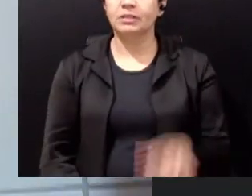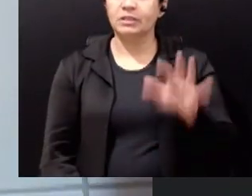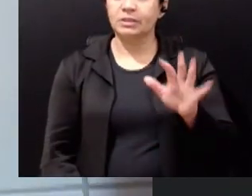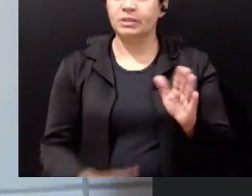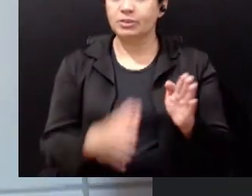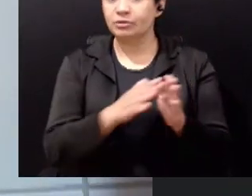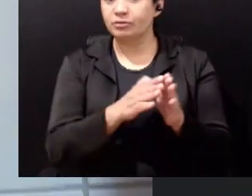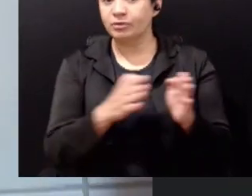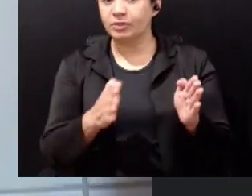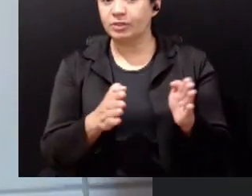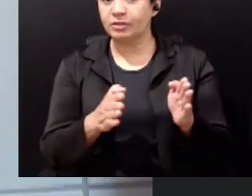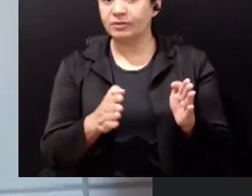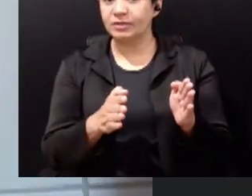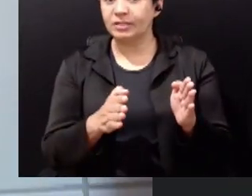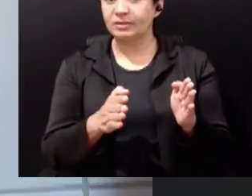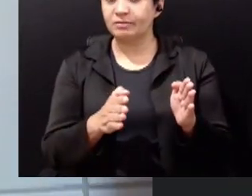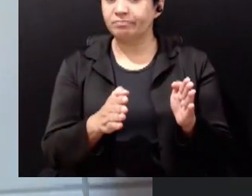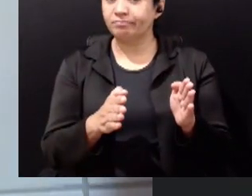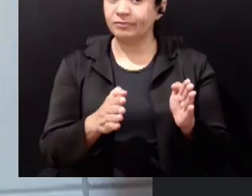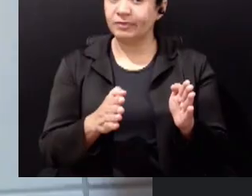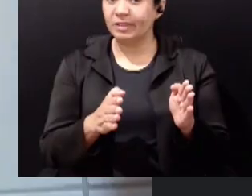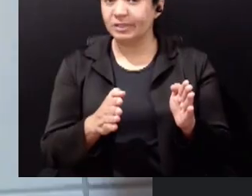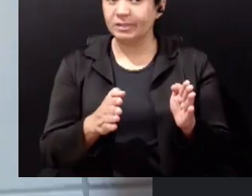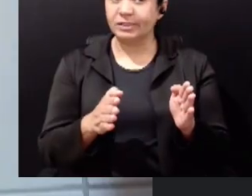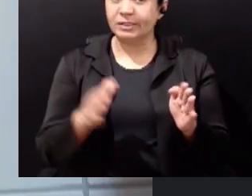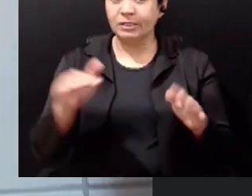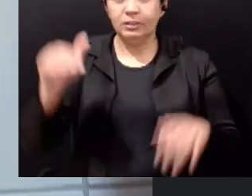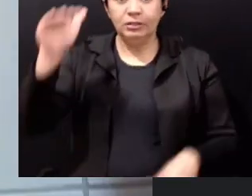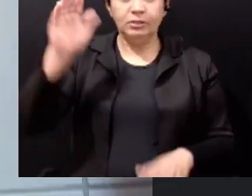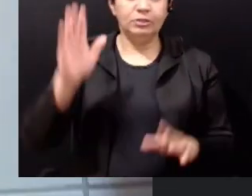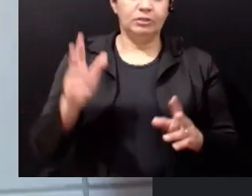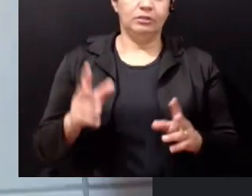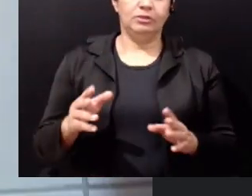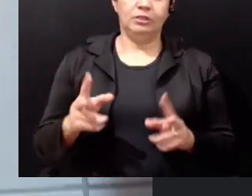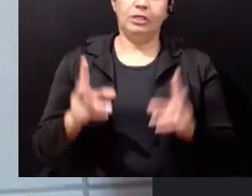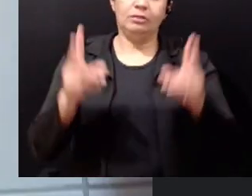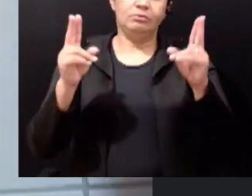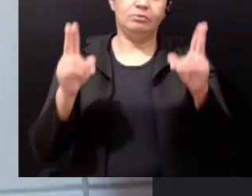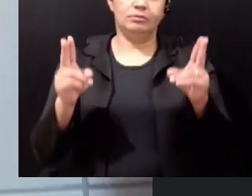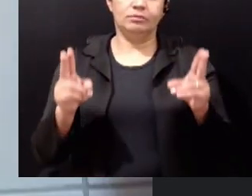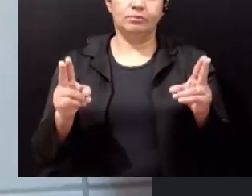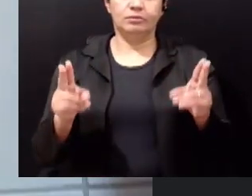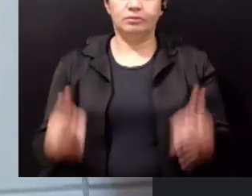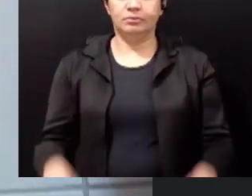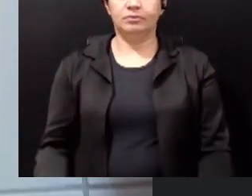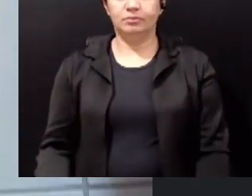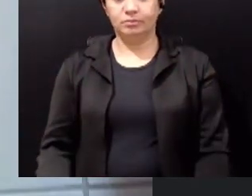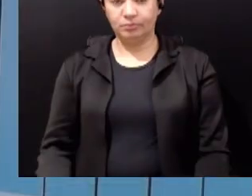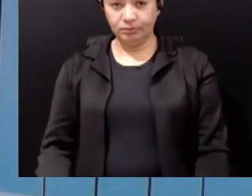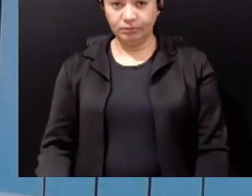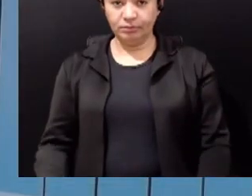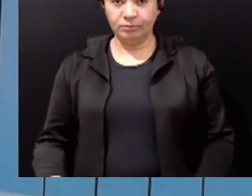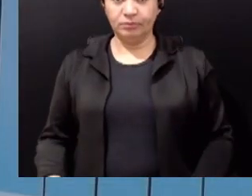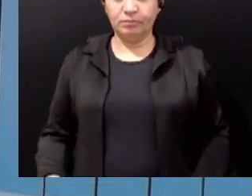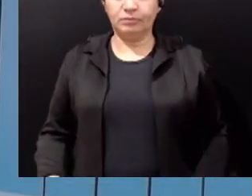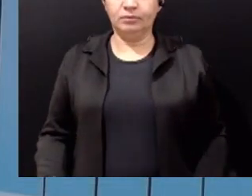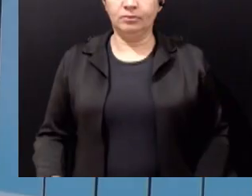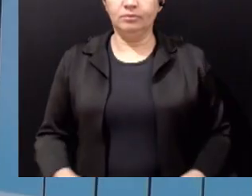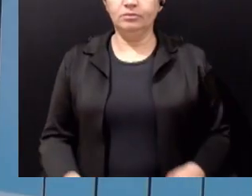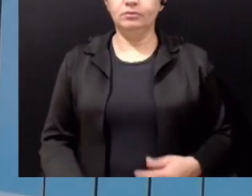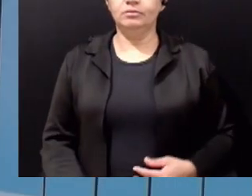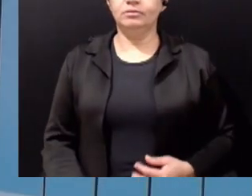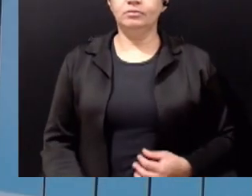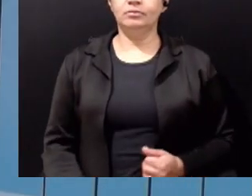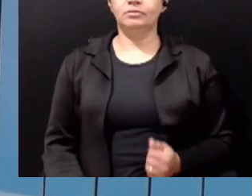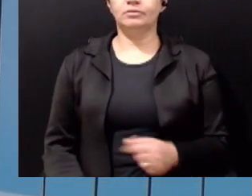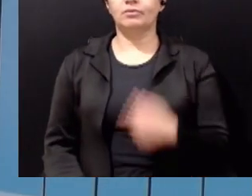fica igual entre os dois, assim, já não muda, já não é tão diferente, assim, as estatísticas, né? A gente comentou um pouquinho no